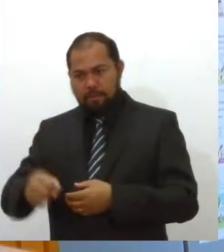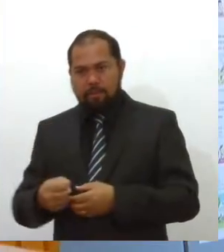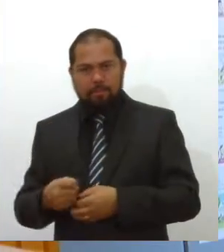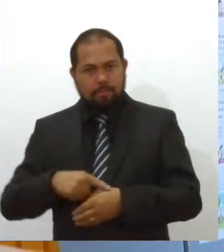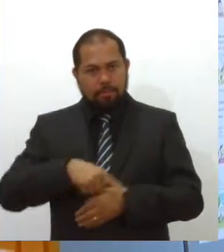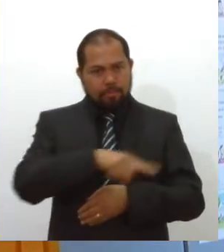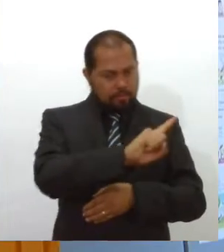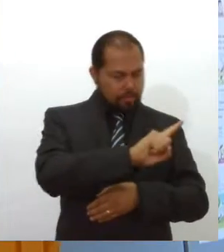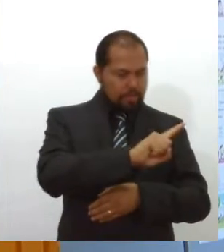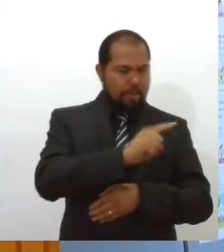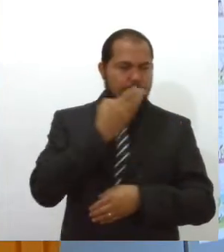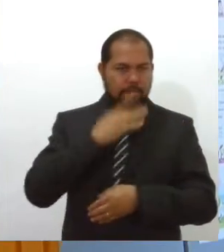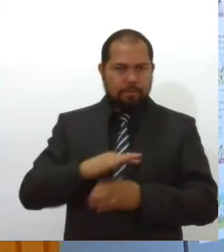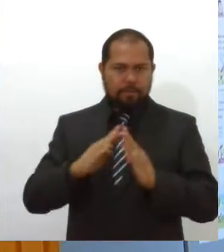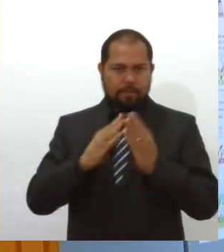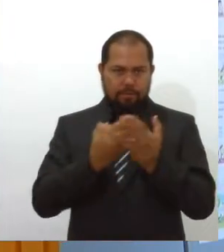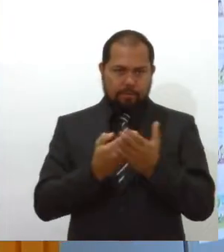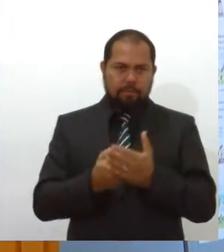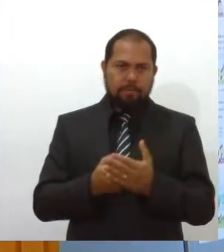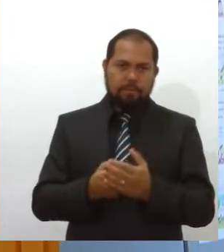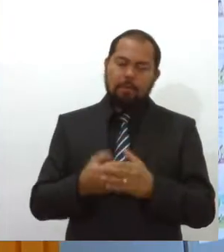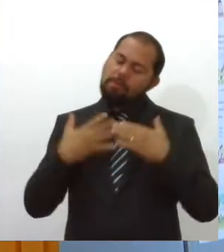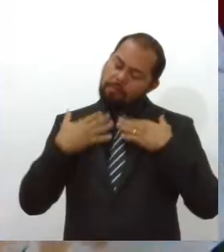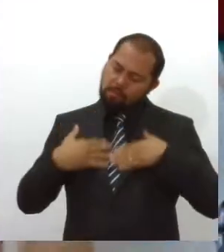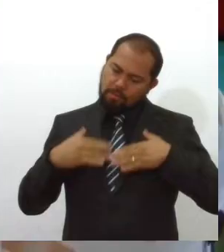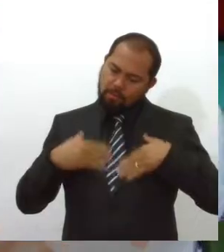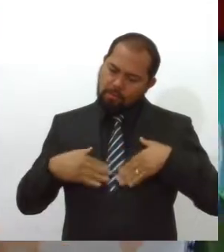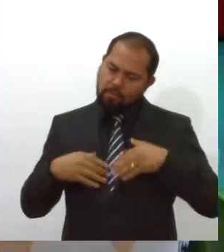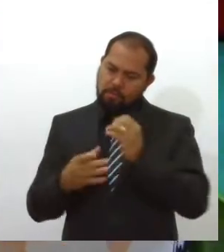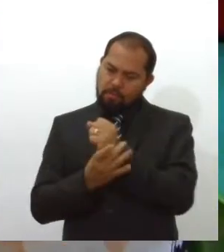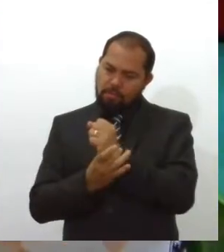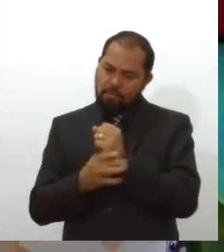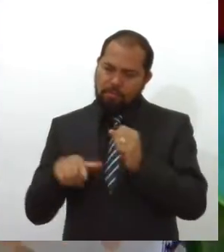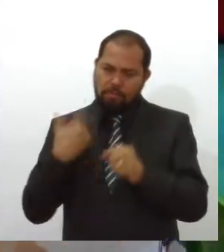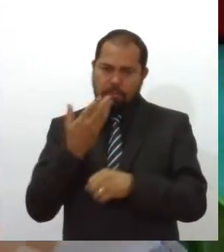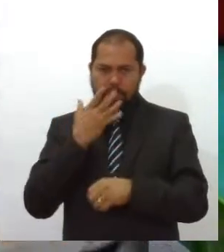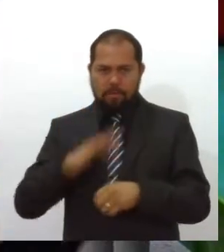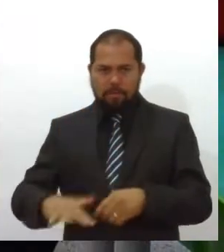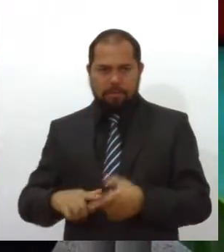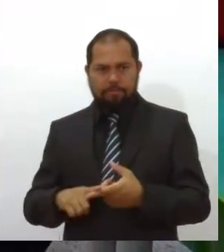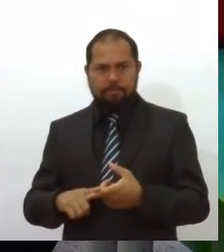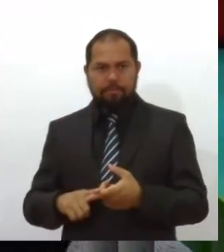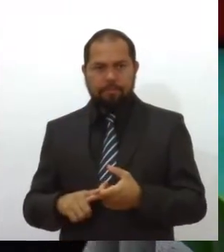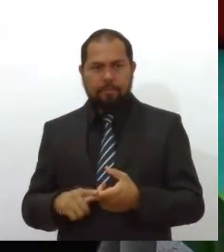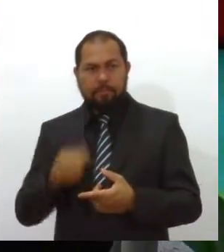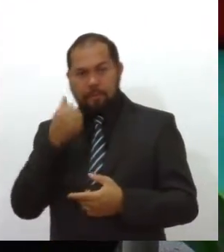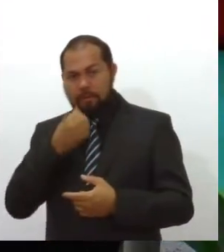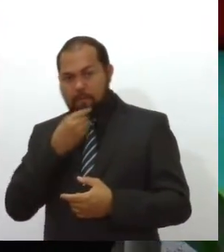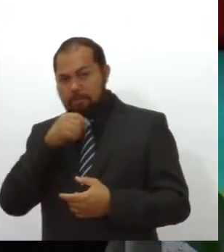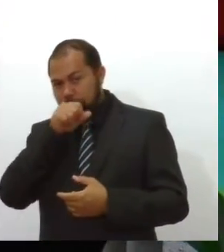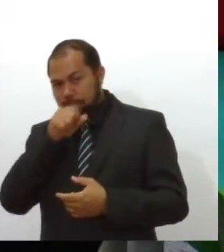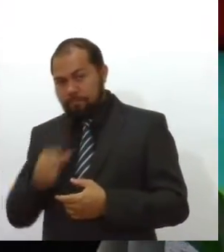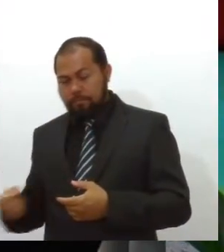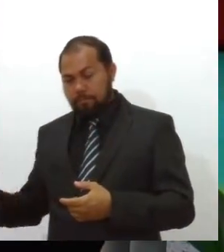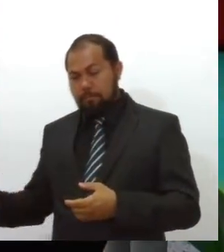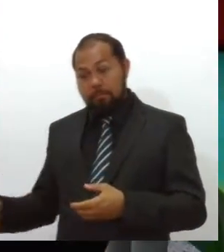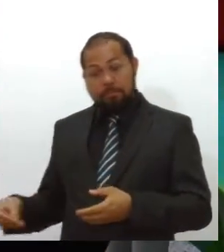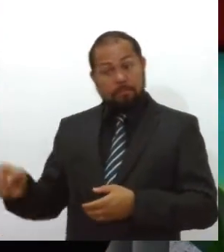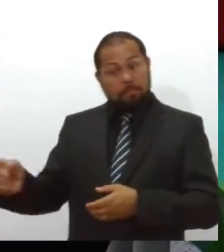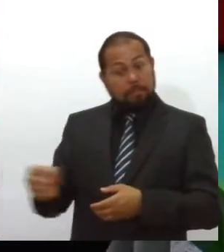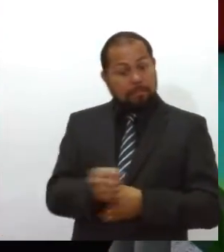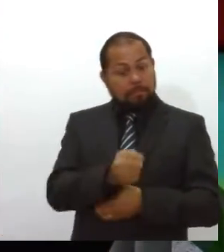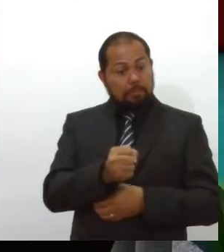maior, não é? Então, uma tranquilidade e segurança para nossas crianças. Quem trouxe os filhos para se vacinar vê a vacinação como